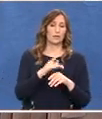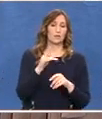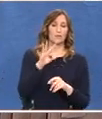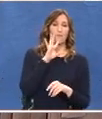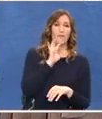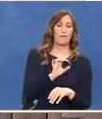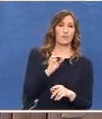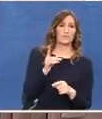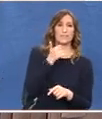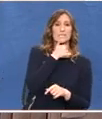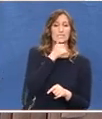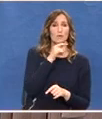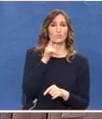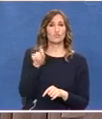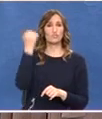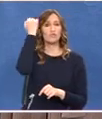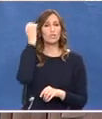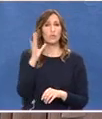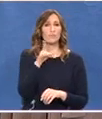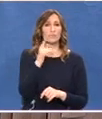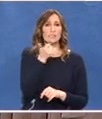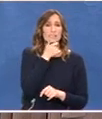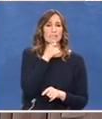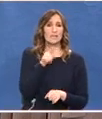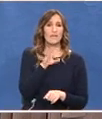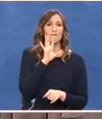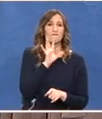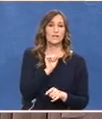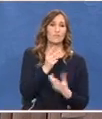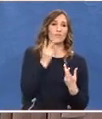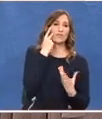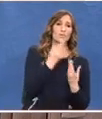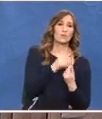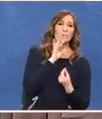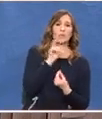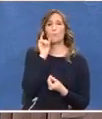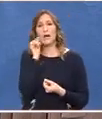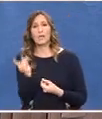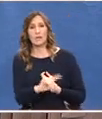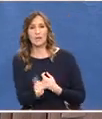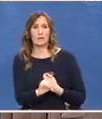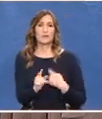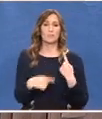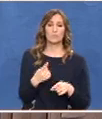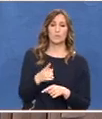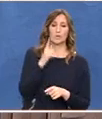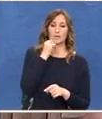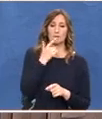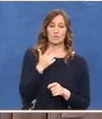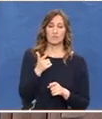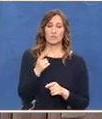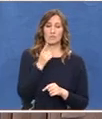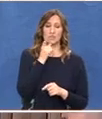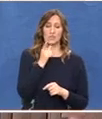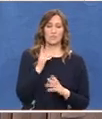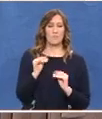filhos que Bárbara e Carrilho têm, mas foi numa altura em que Carrilho terá dito, depois que estava debaixo